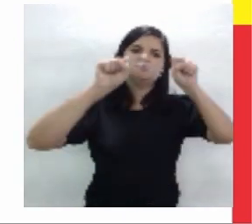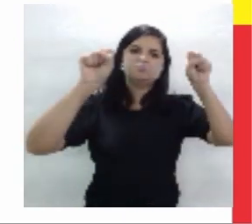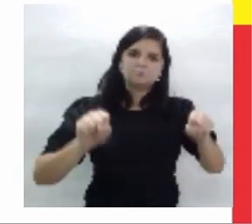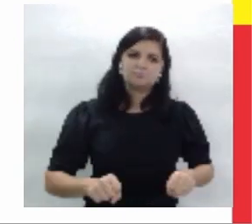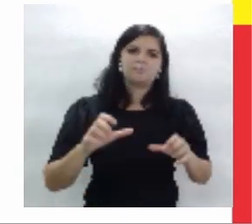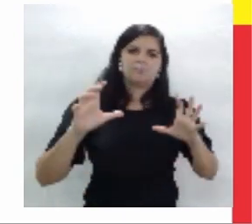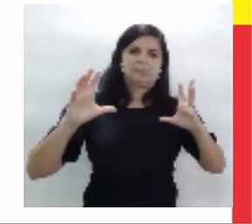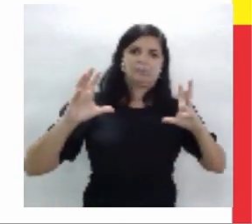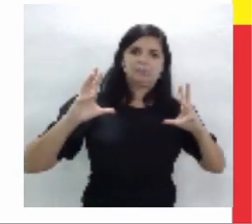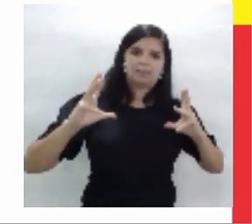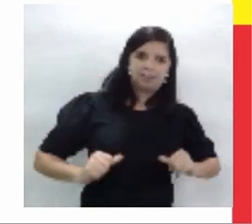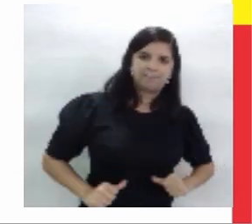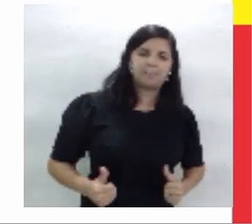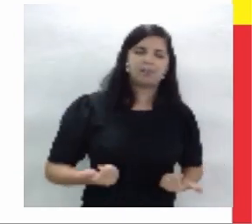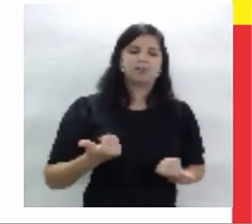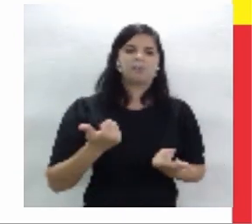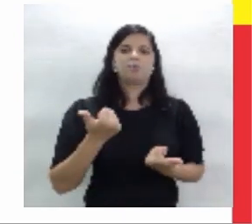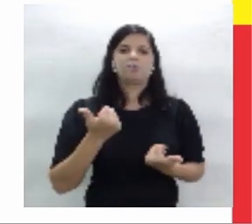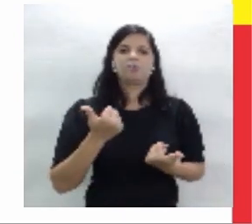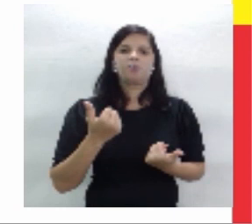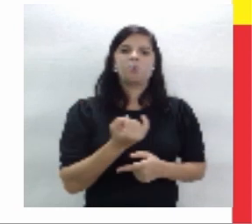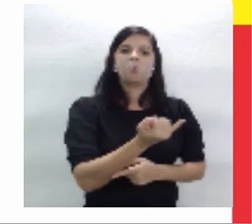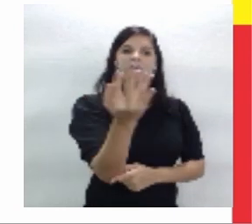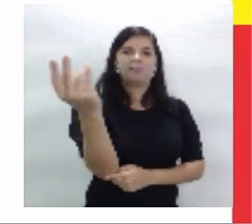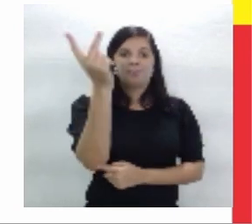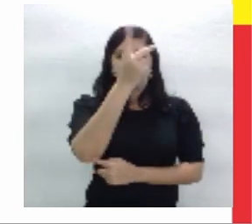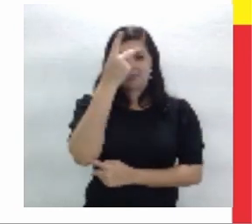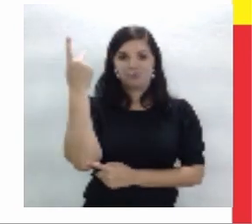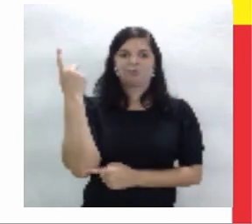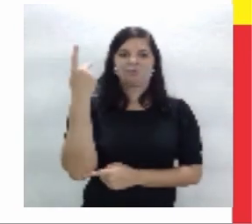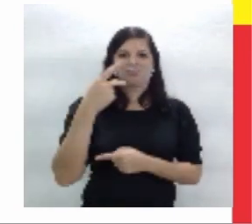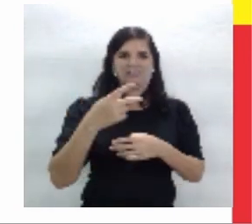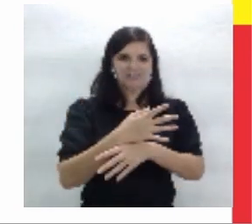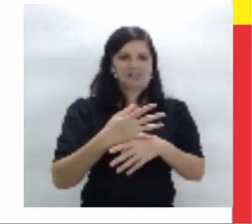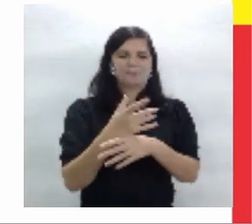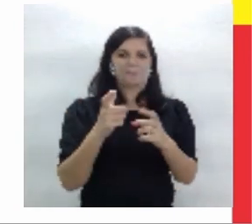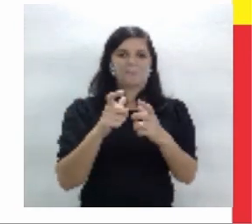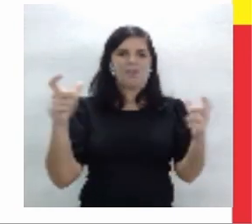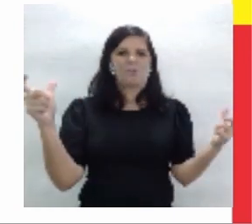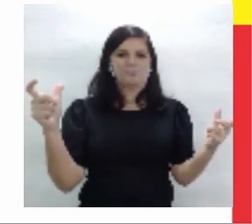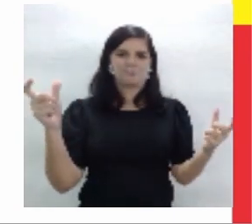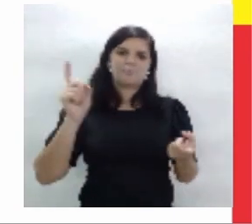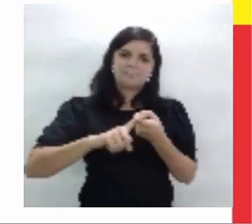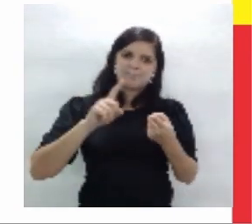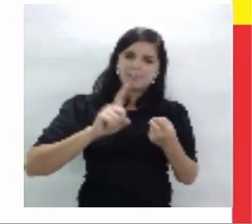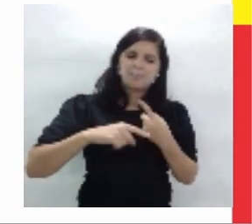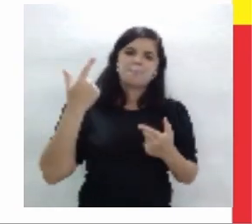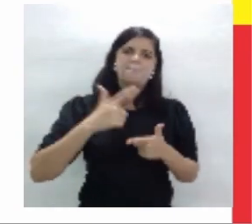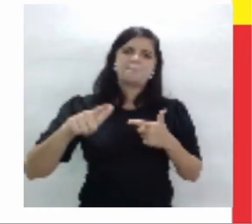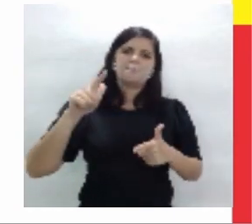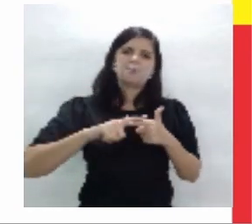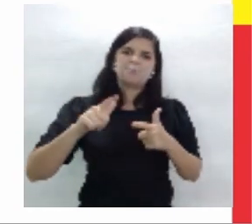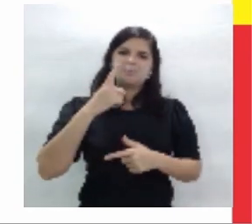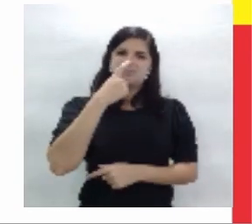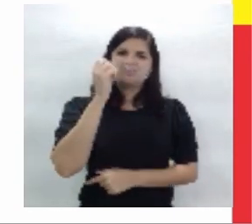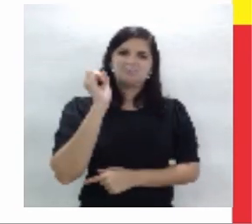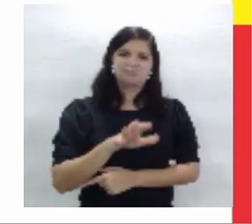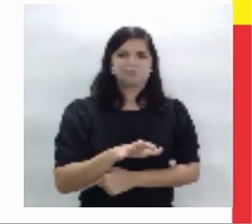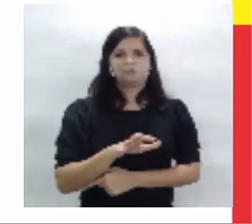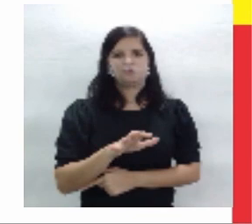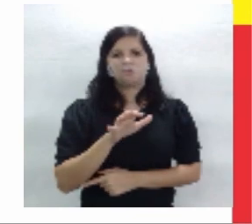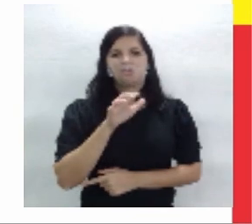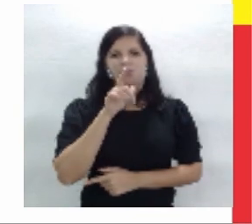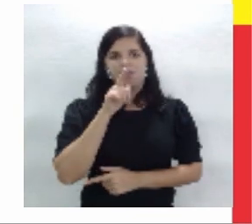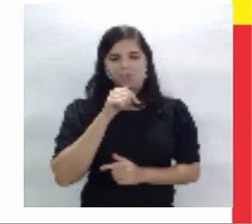que comporte a quantidade de pessoas que se tem hoje nas cidades, há também problemas do lixo